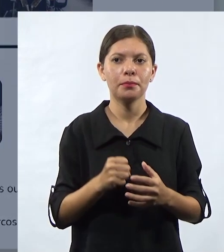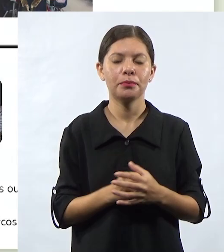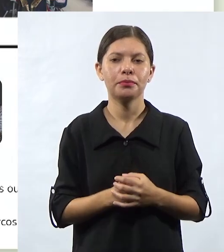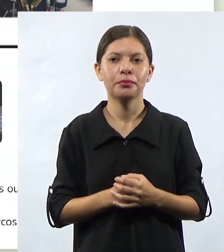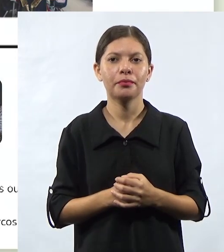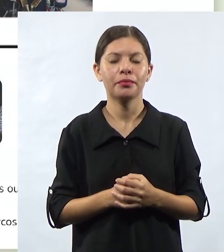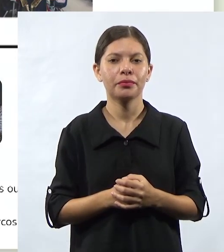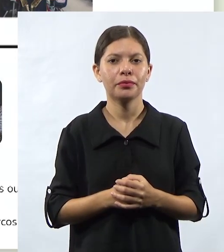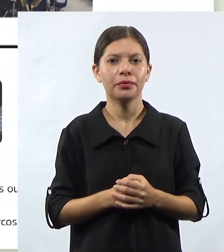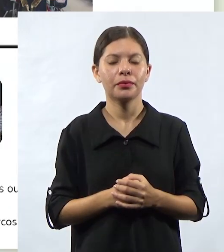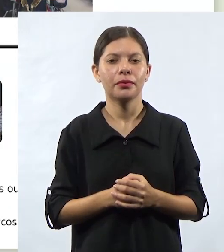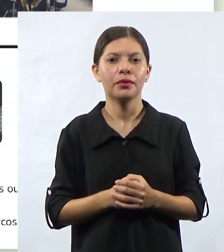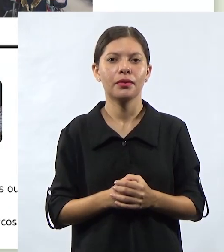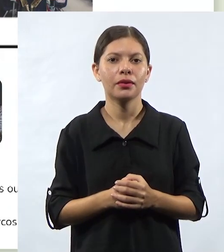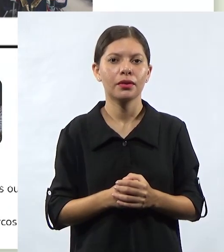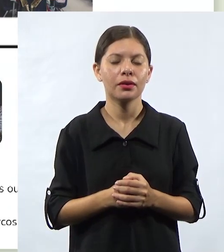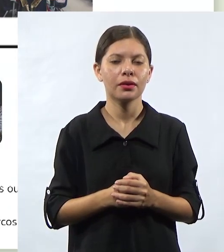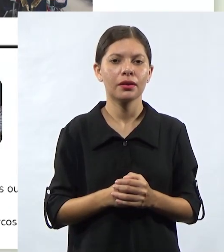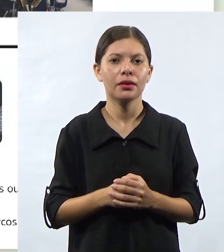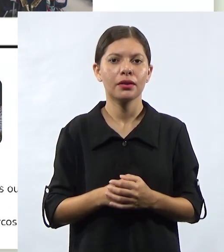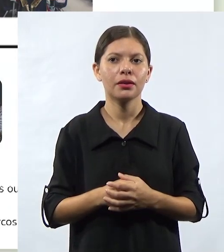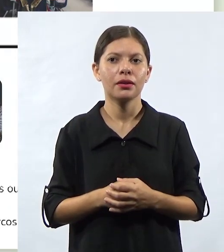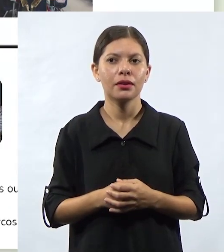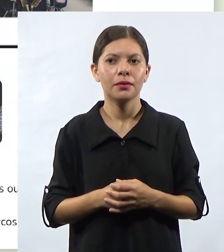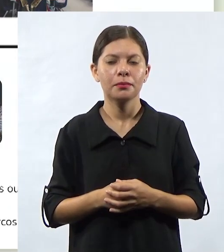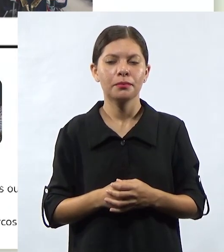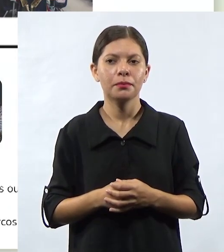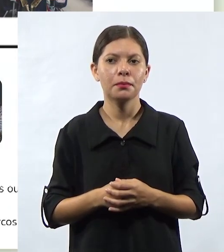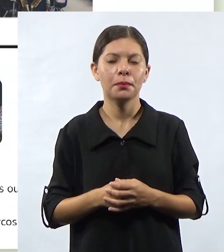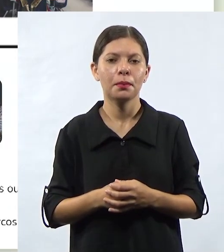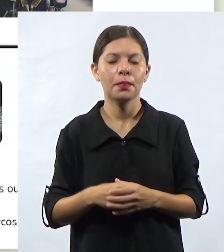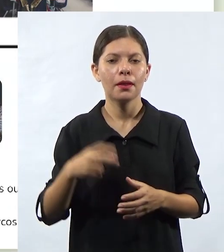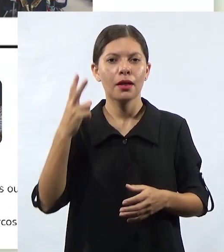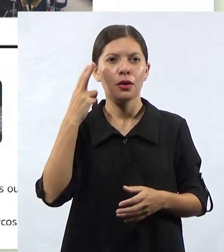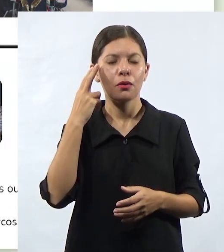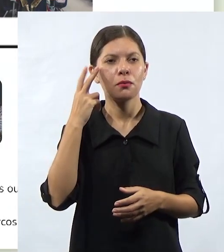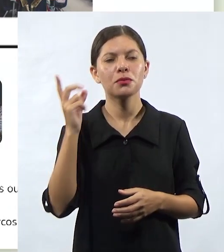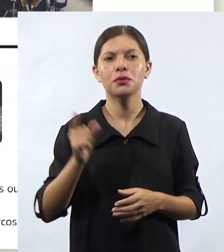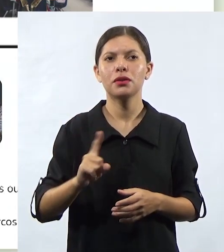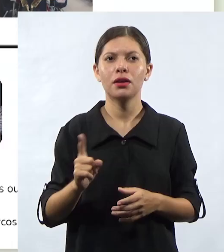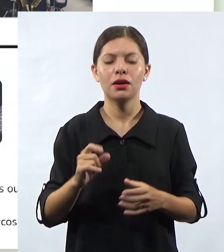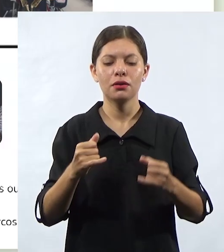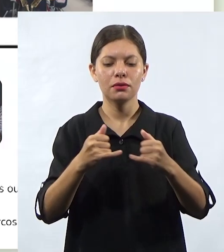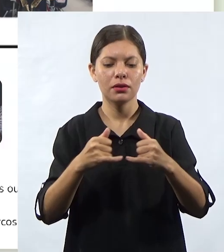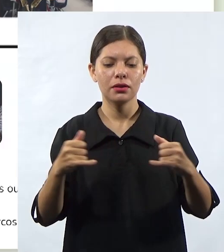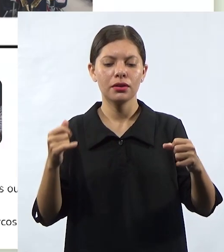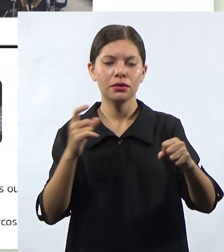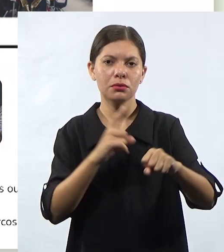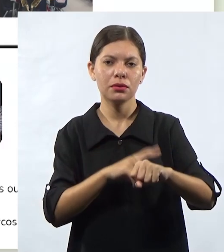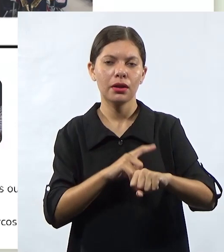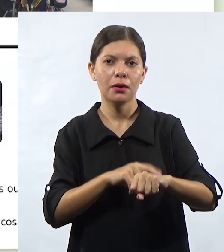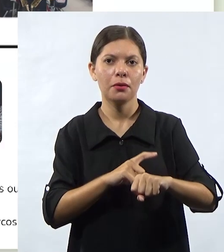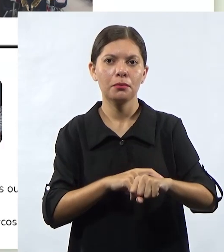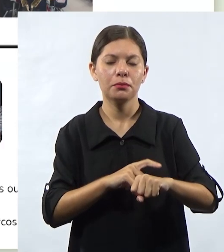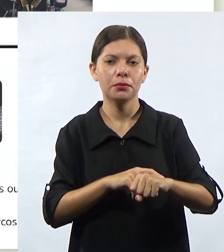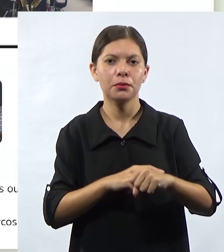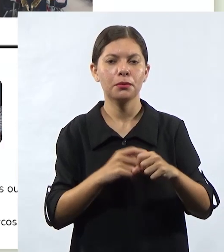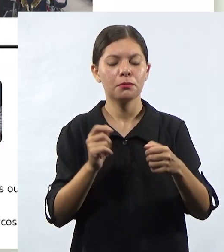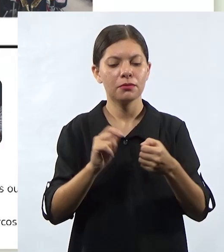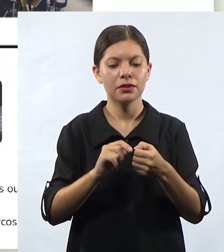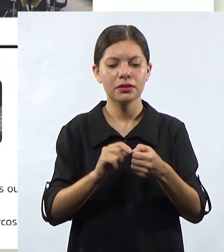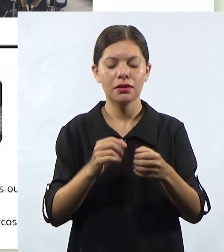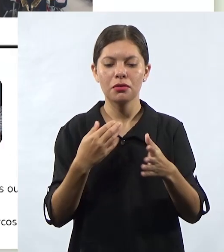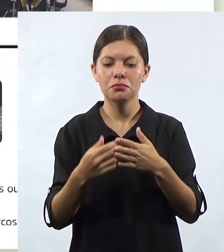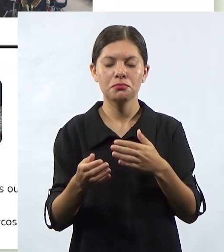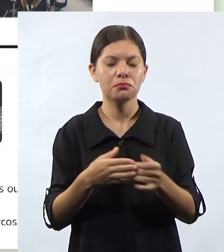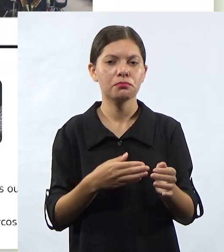para frentemente, fazer igual o Odorico Paraguaçu, né? É menos comum você fazer uma linha do tempo para frentemente, mas você